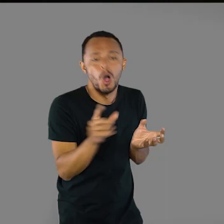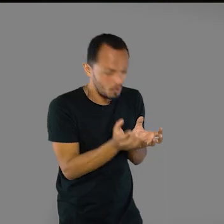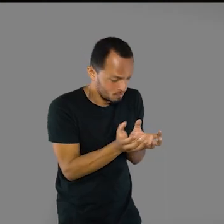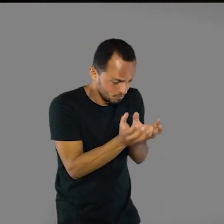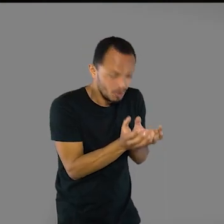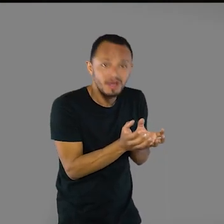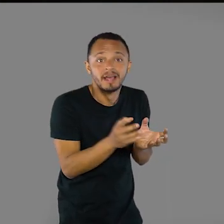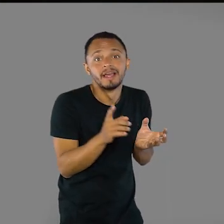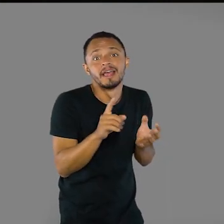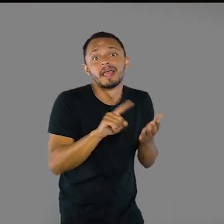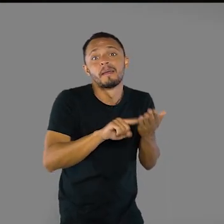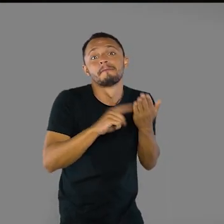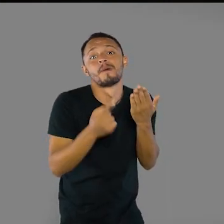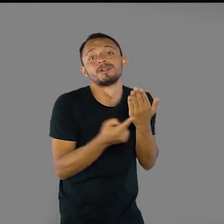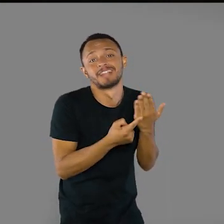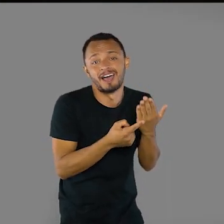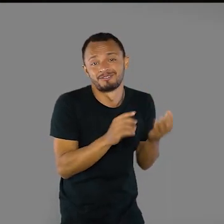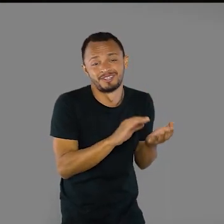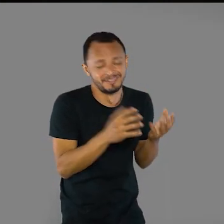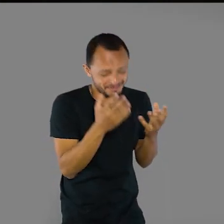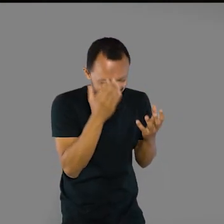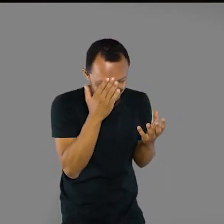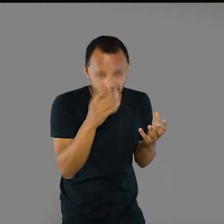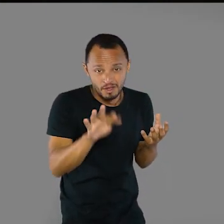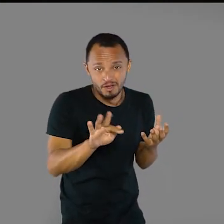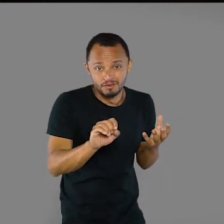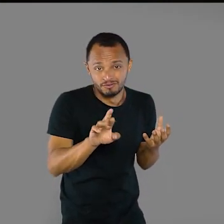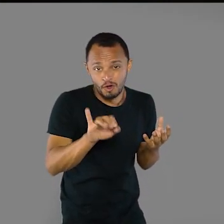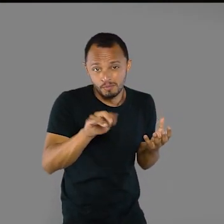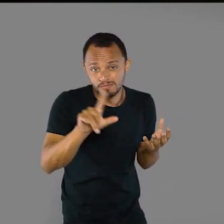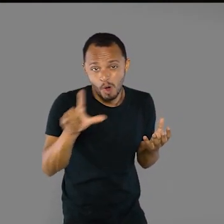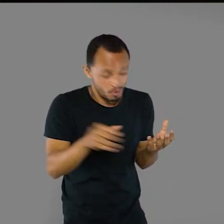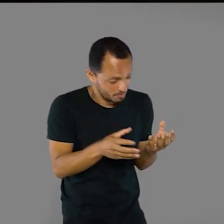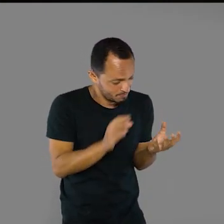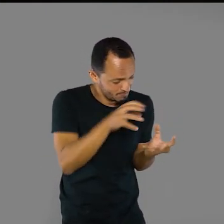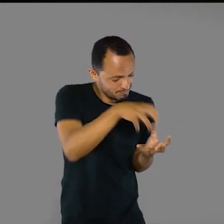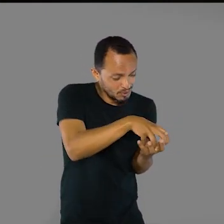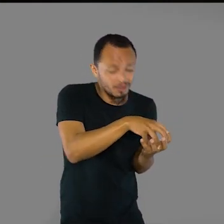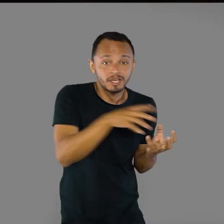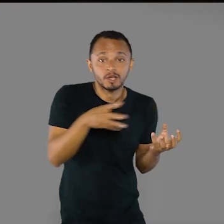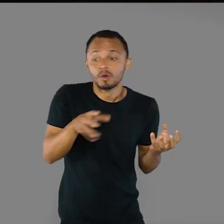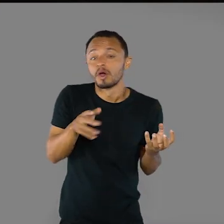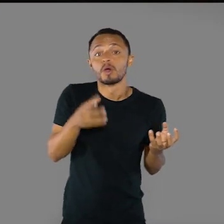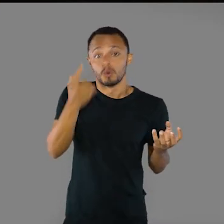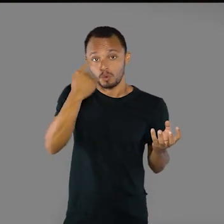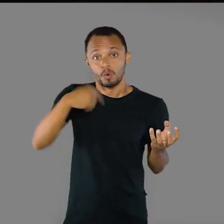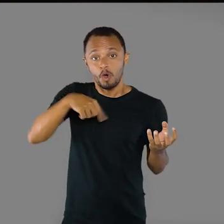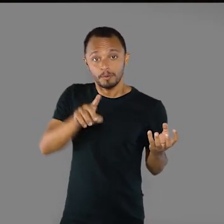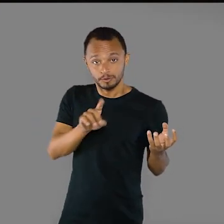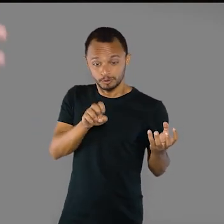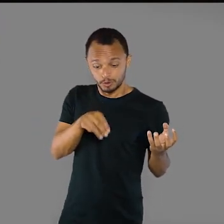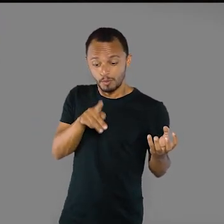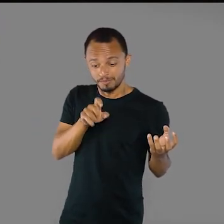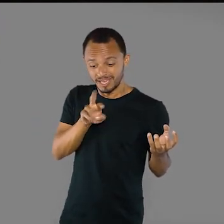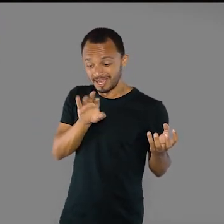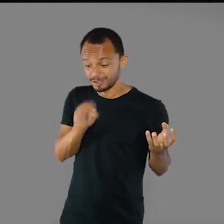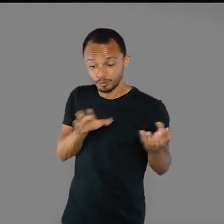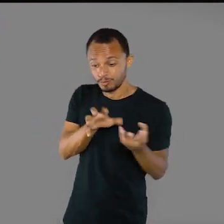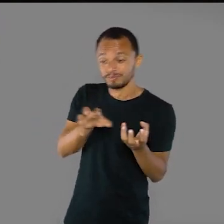metáfora, né? Mantido em formol. Então, essa é uma parte da história. A outra parte, a